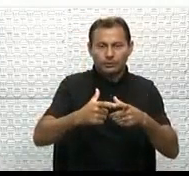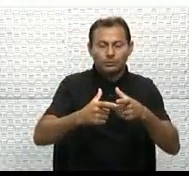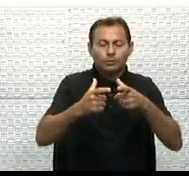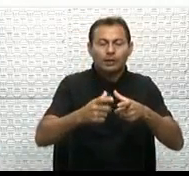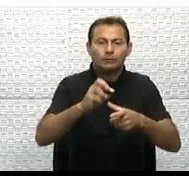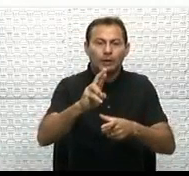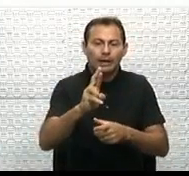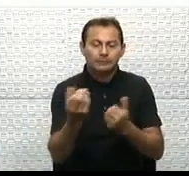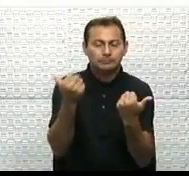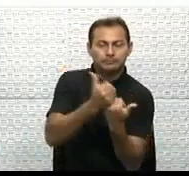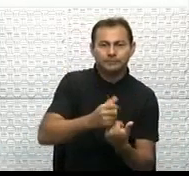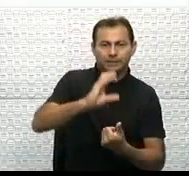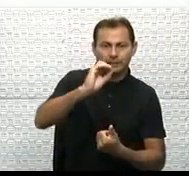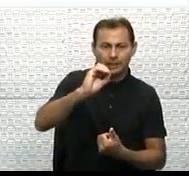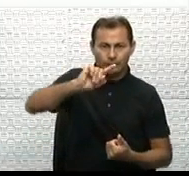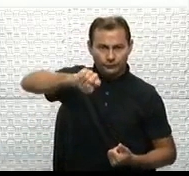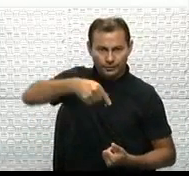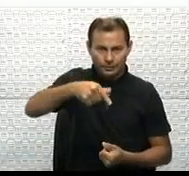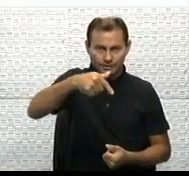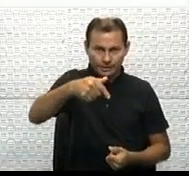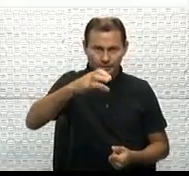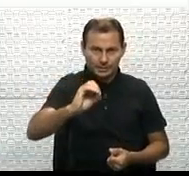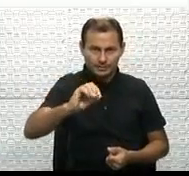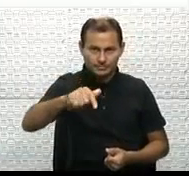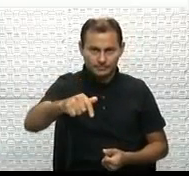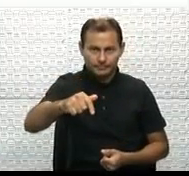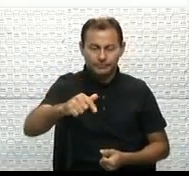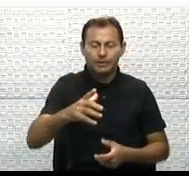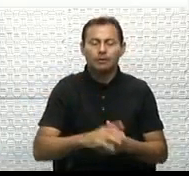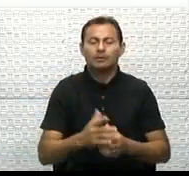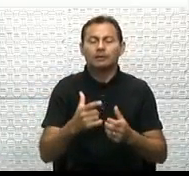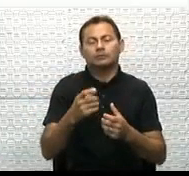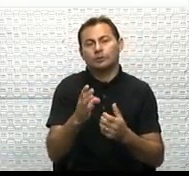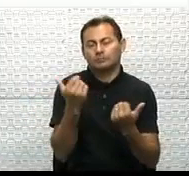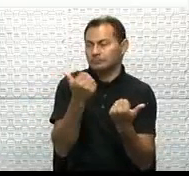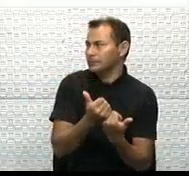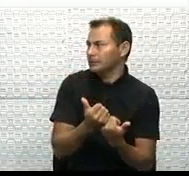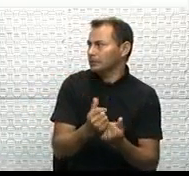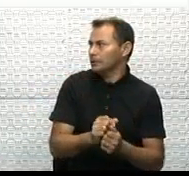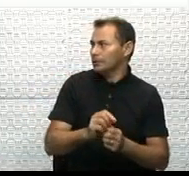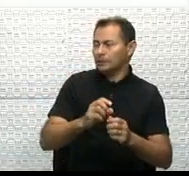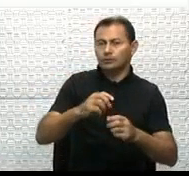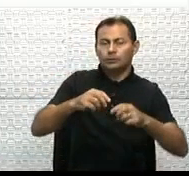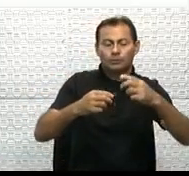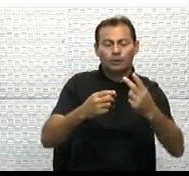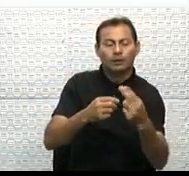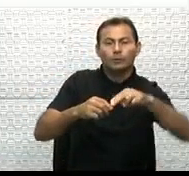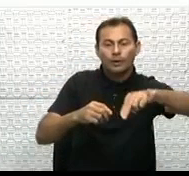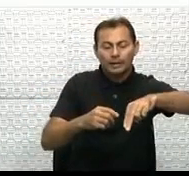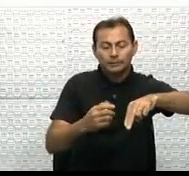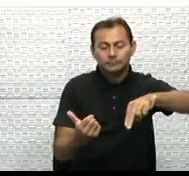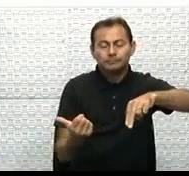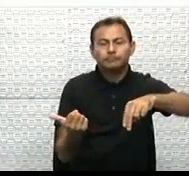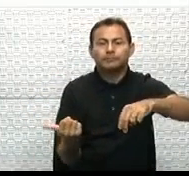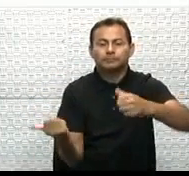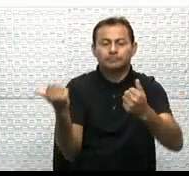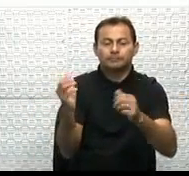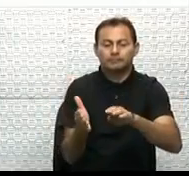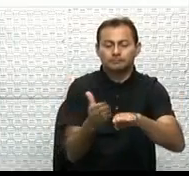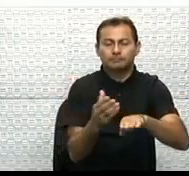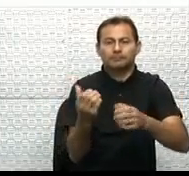R, 0,707. Então, onde tem R, eu apenas substituo. No lugar do N, substituo por